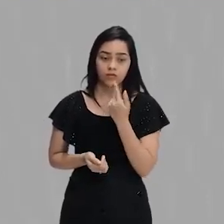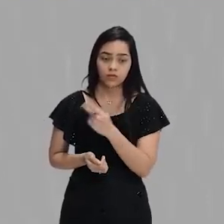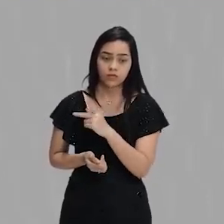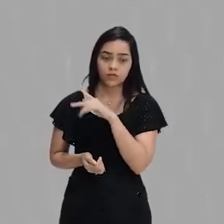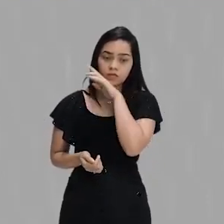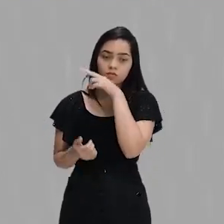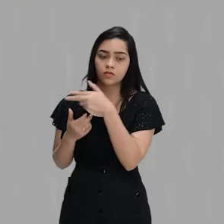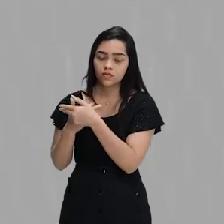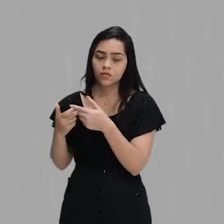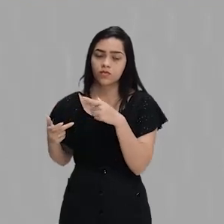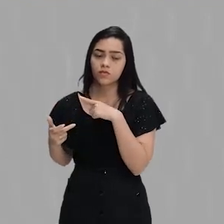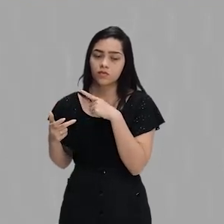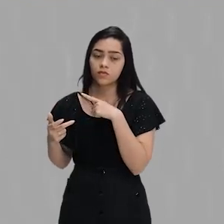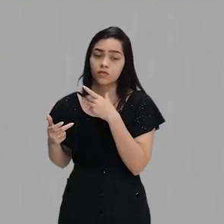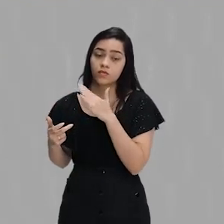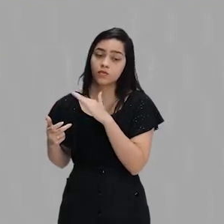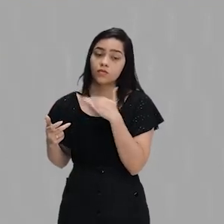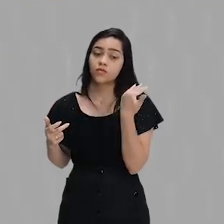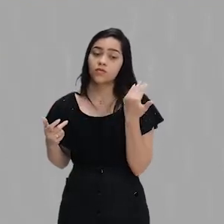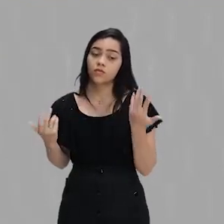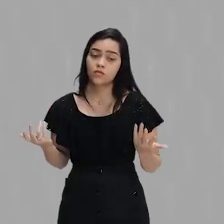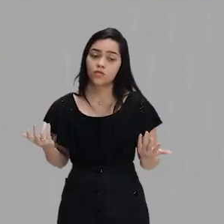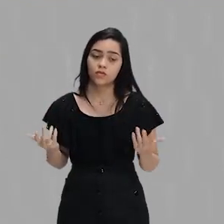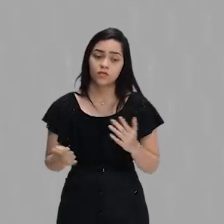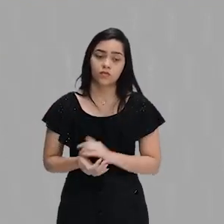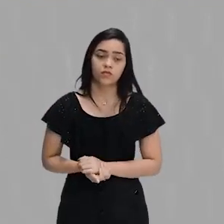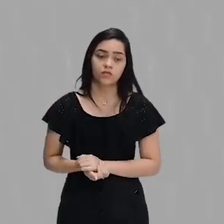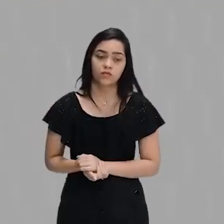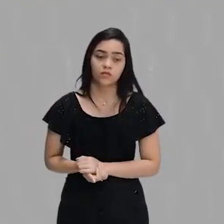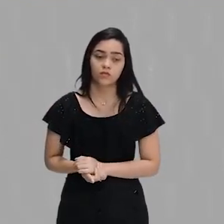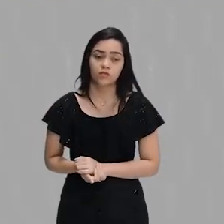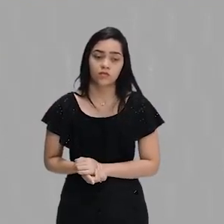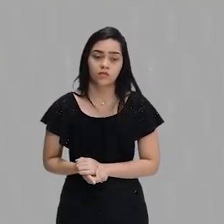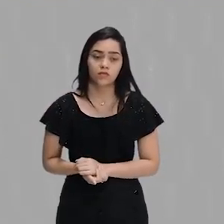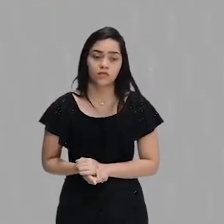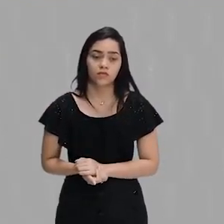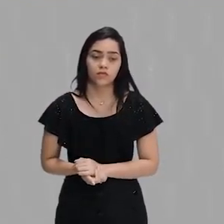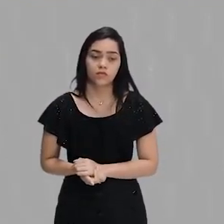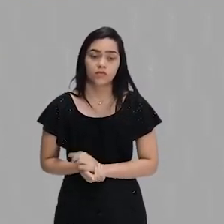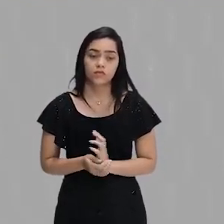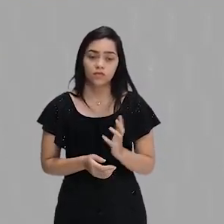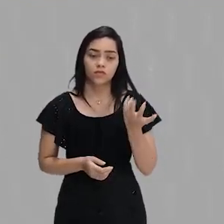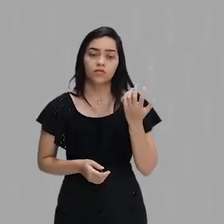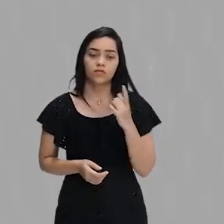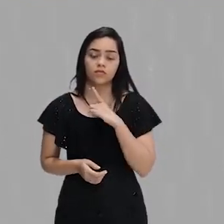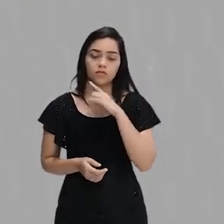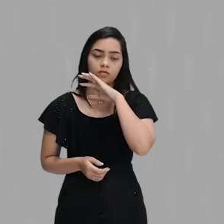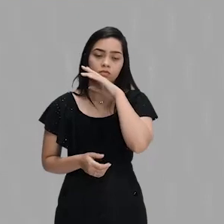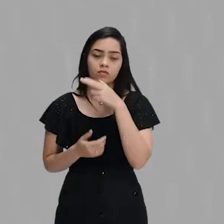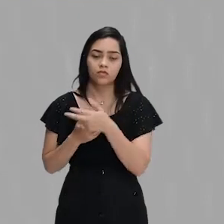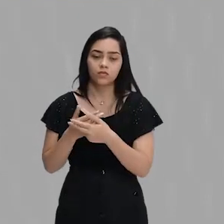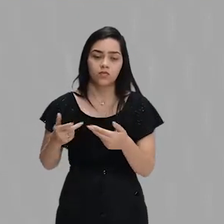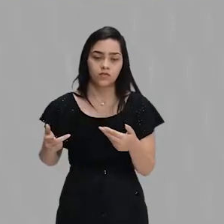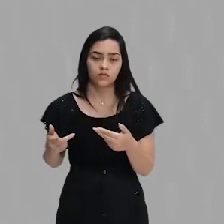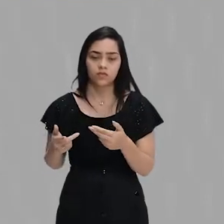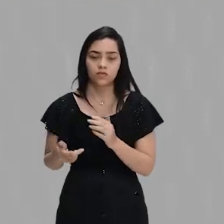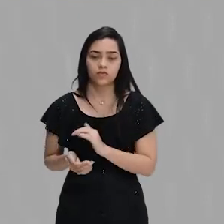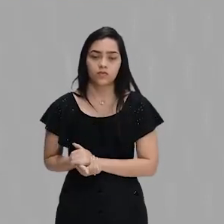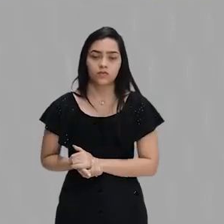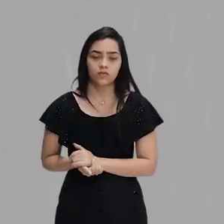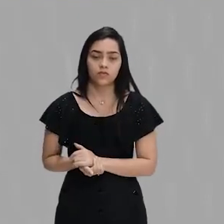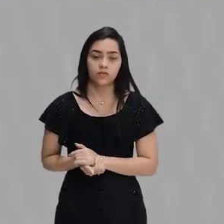alimento, está sendo prejudicado. Então, no caso do predatismo, ele ocorre entre animais de espécies